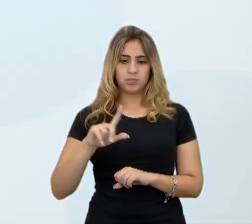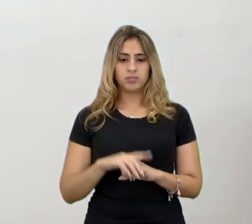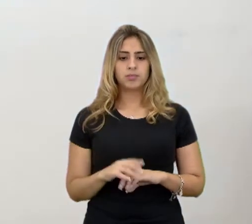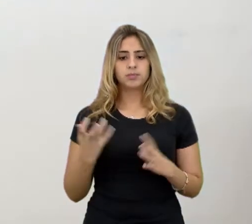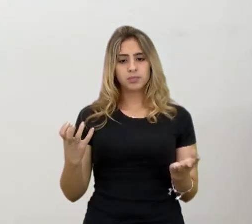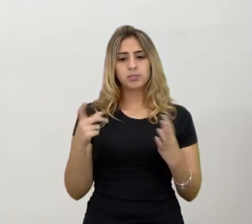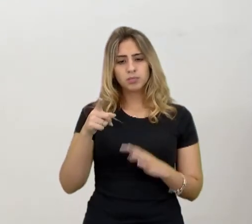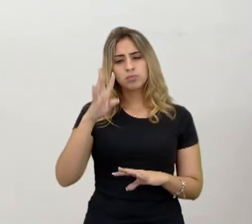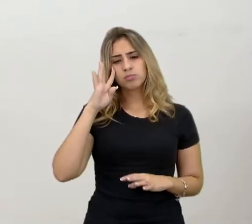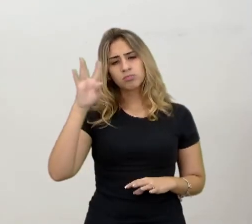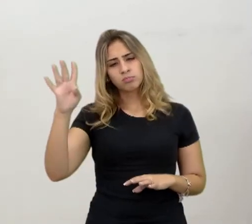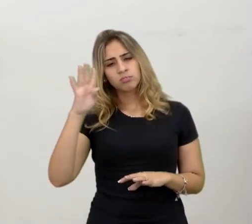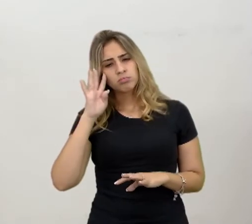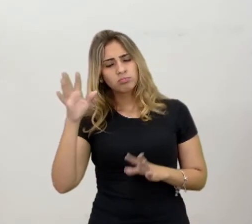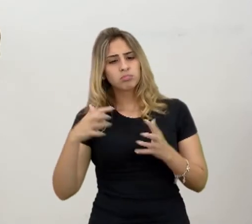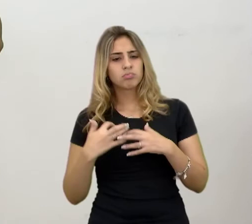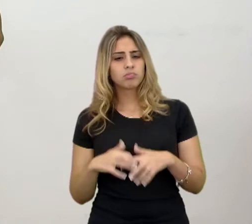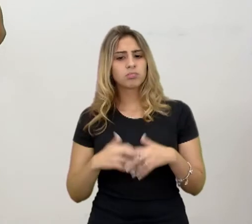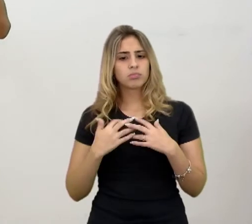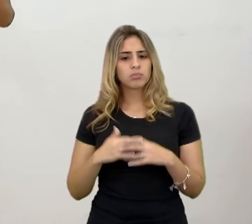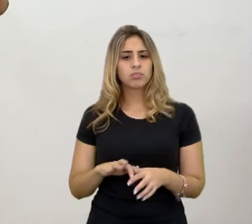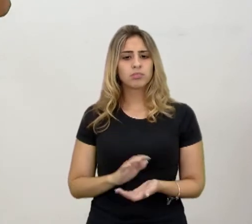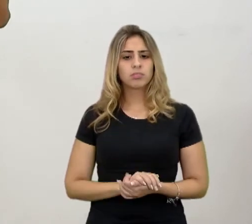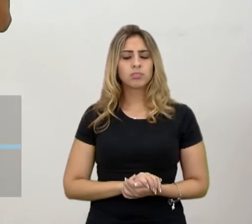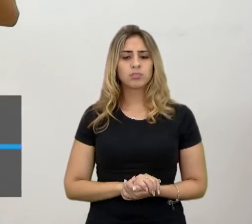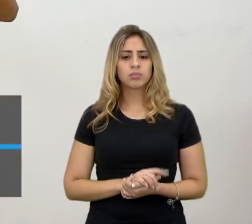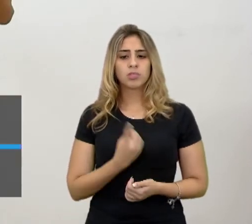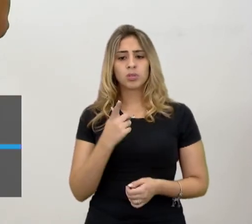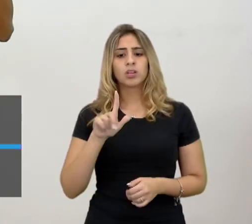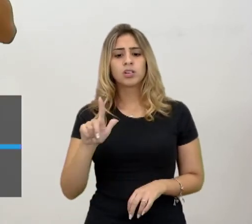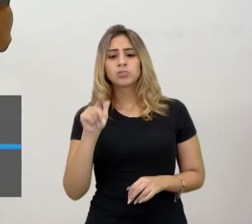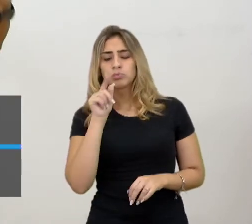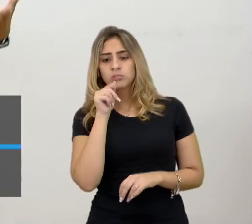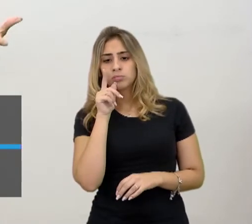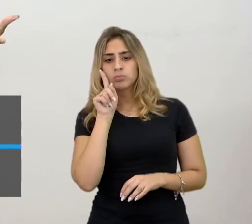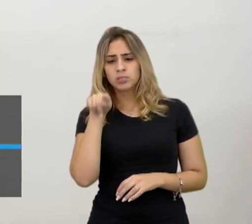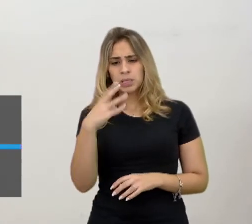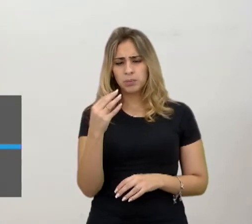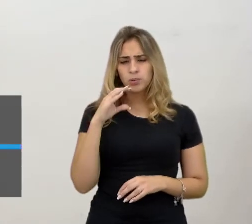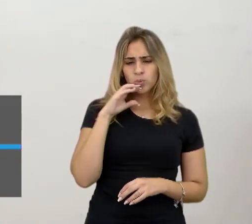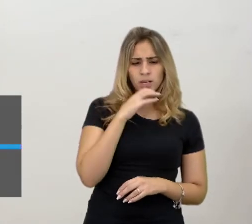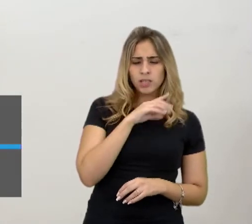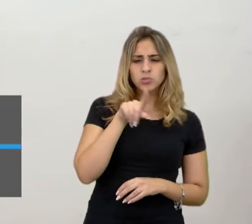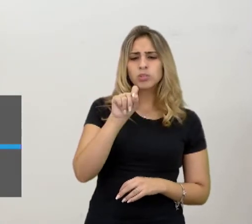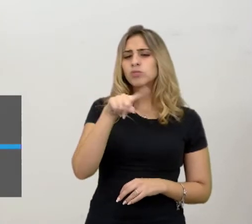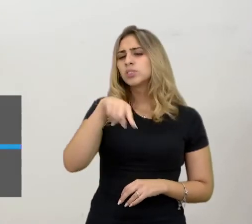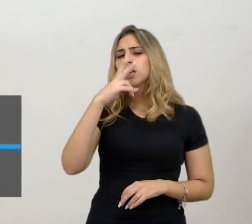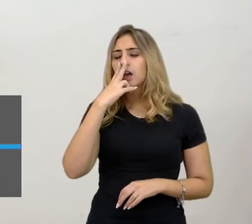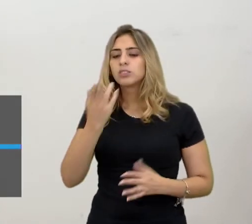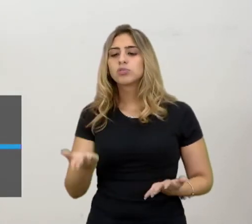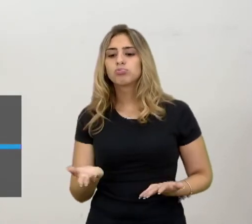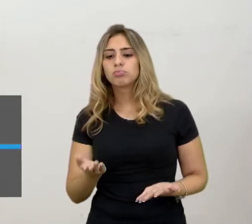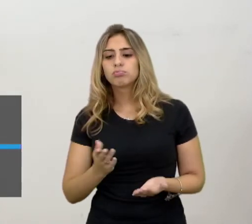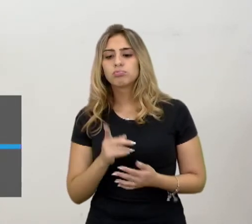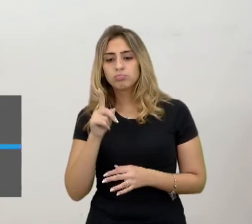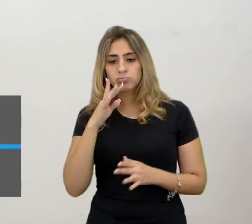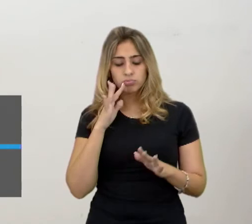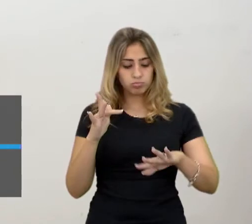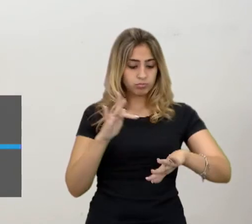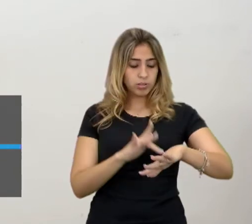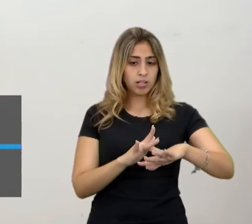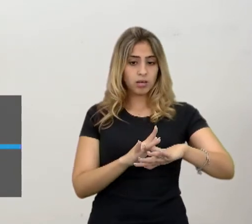você reflita, pessoal, ó, 1 litro de água fervendo é muito quente? O que vocês acham? Se você encostar na pele, o